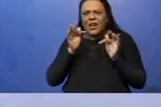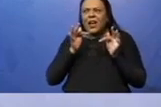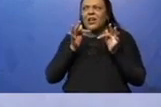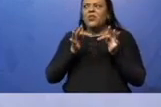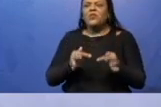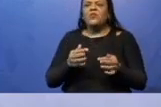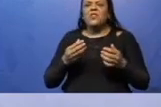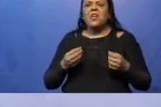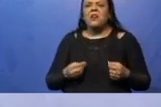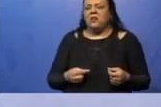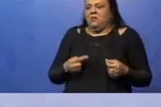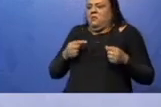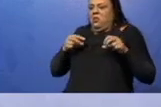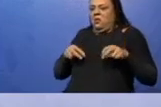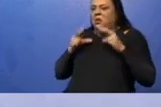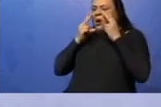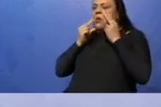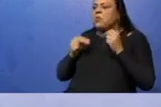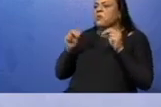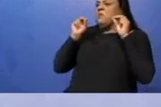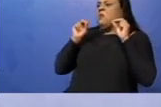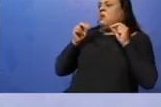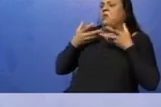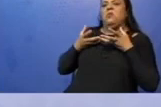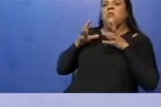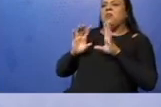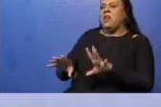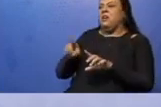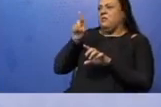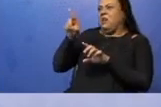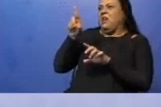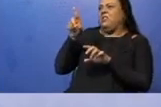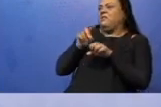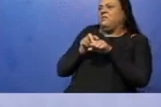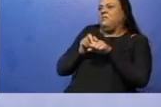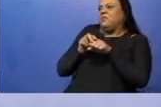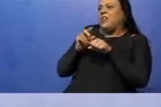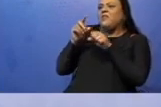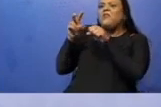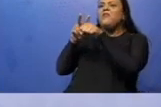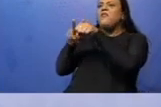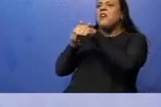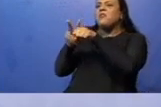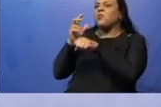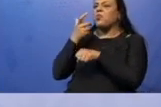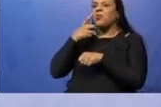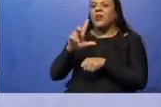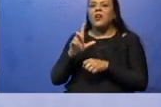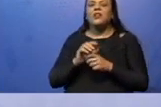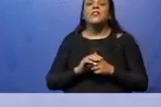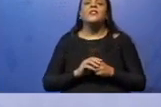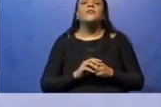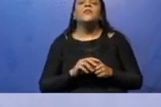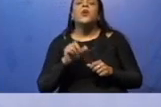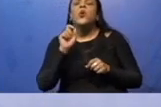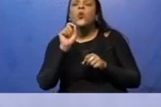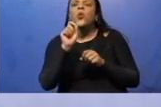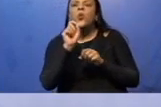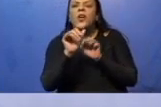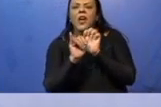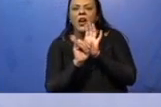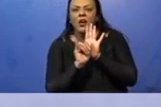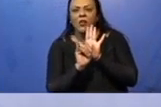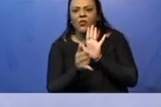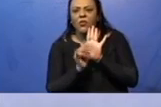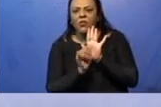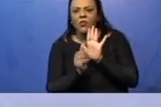ombro e fala, eu também não queria, elas estavam verdes. Então, do que essa fábula está falando? Do que ela está falando?